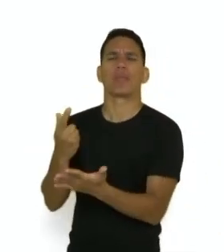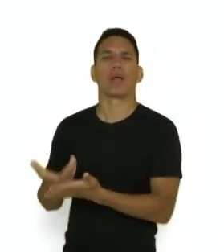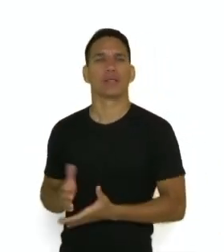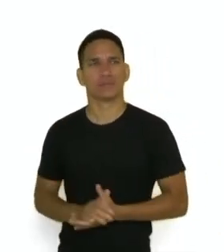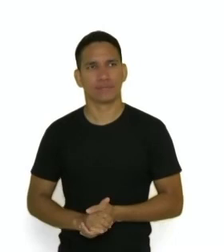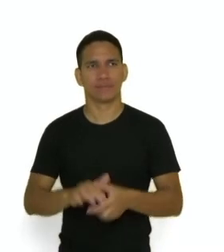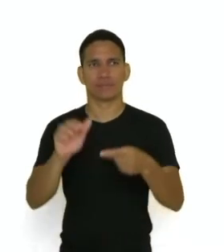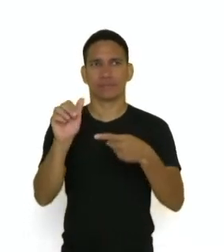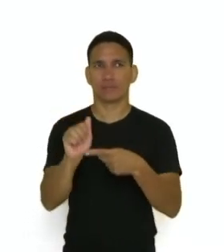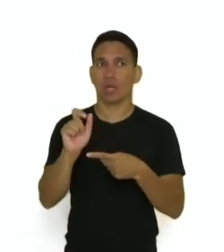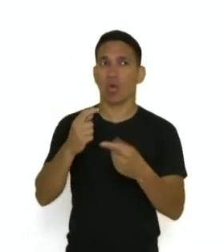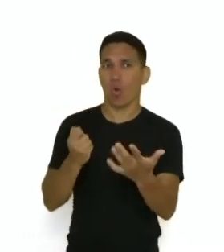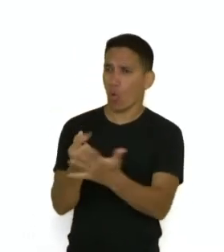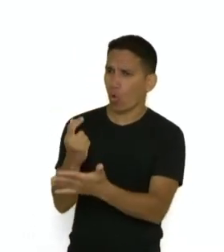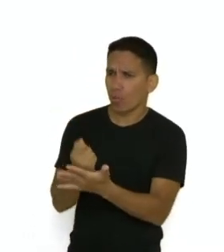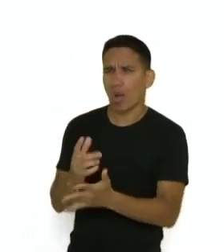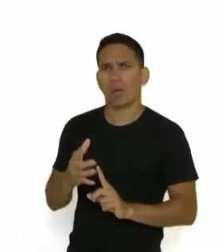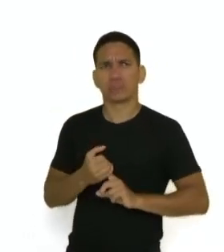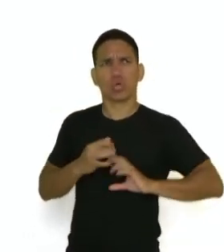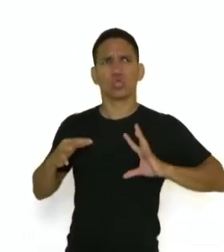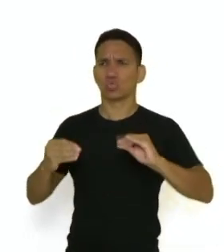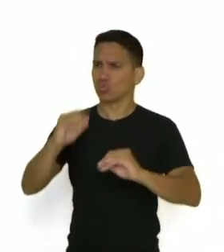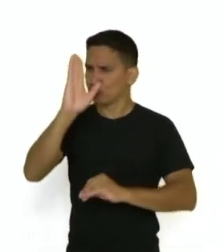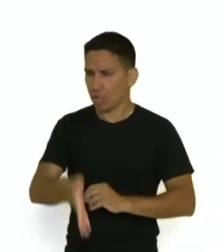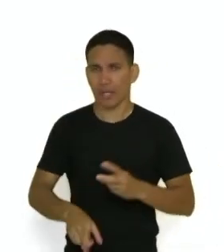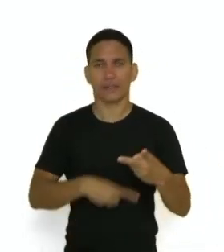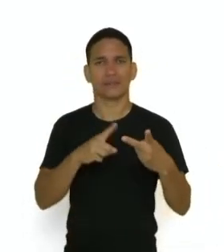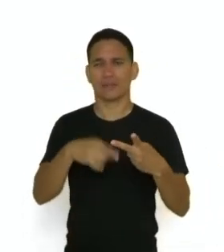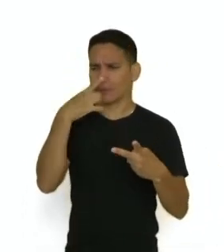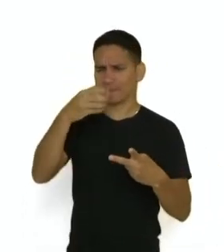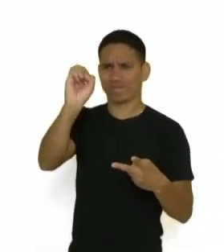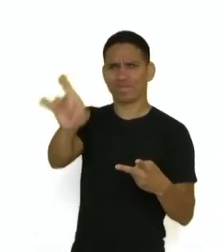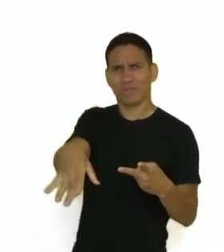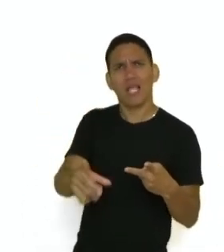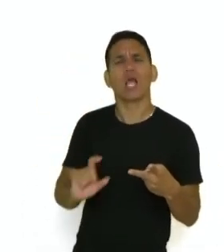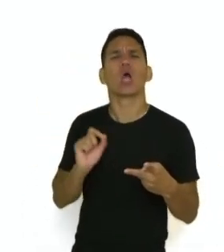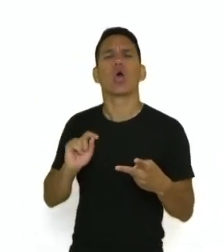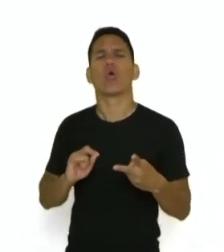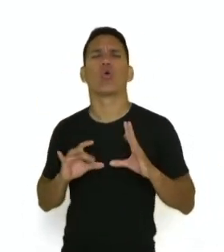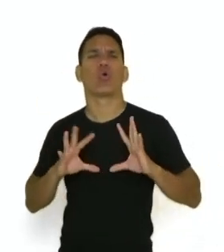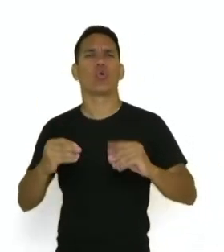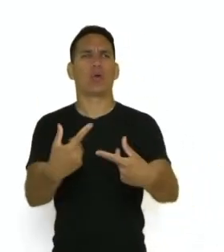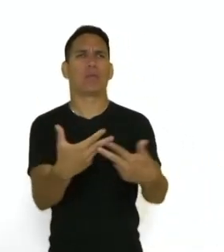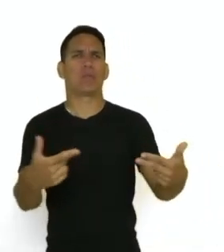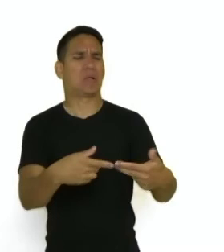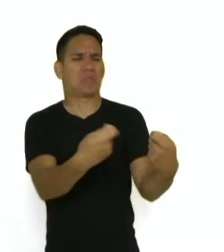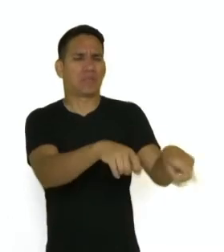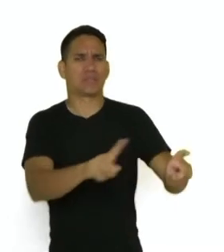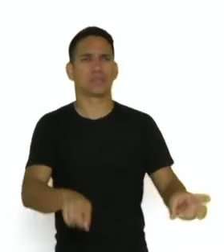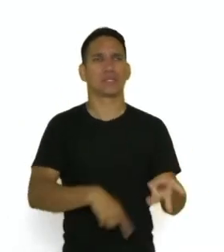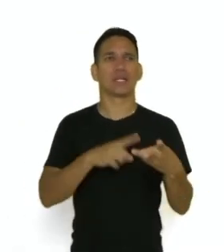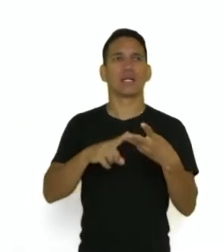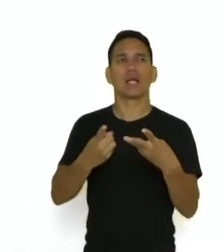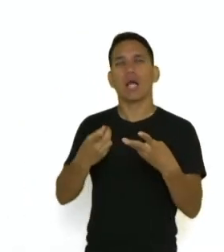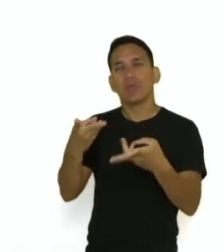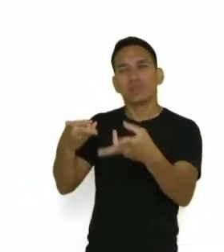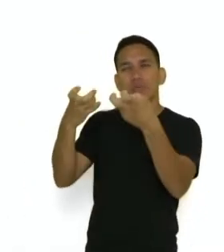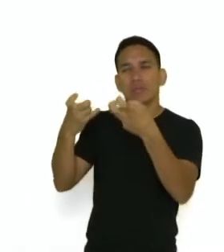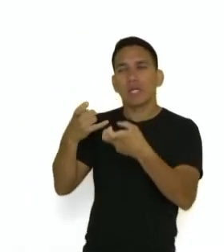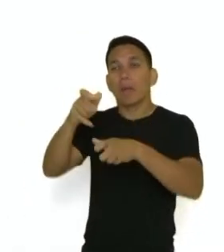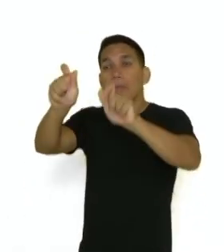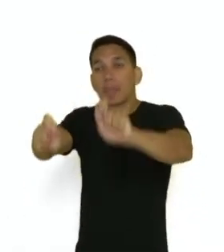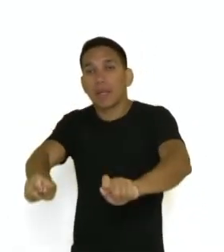logo, renunciar a bens supérfluos, considerar as necessidades dos outros ou não pensar nas consequências do